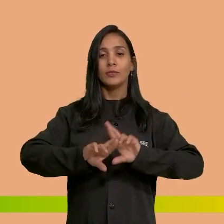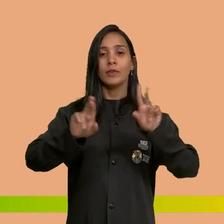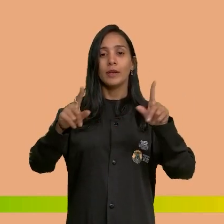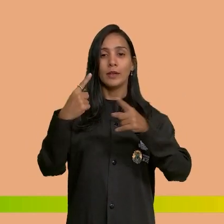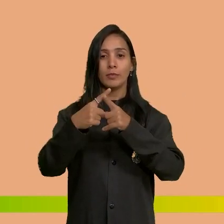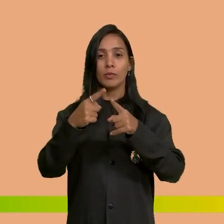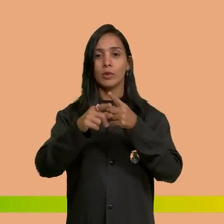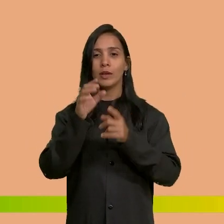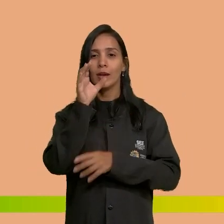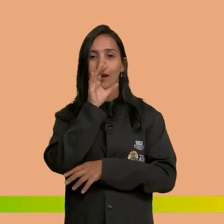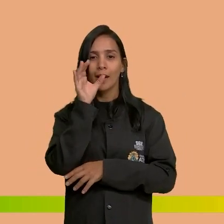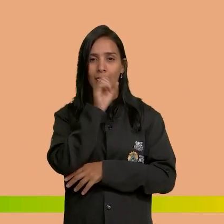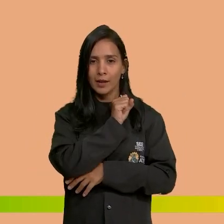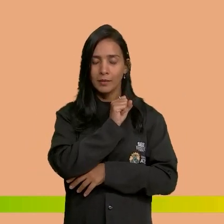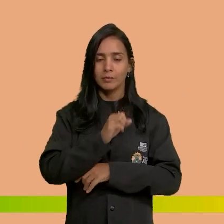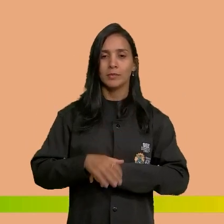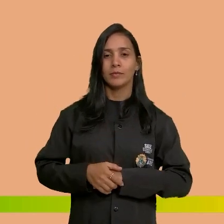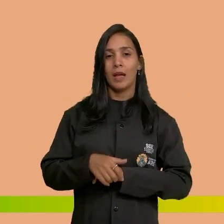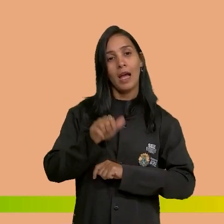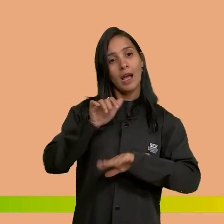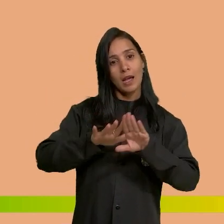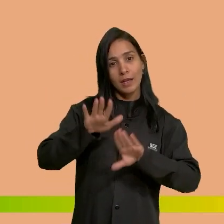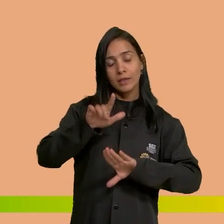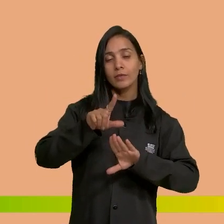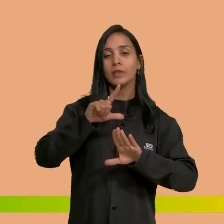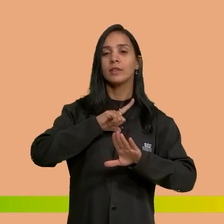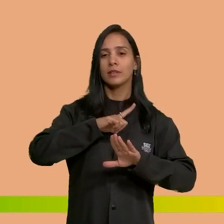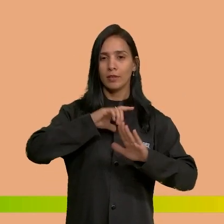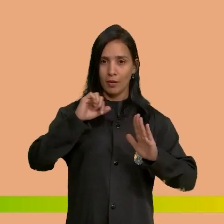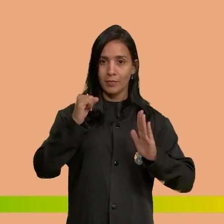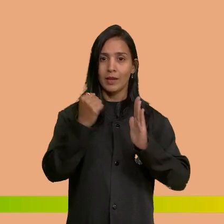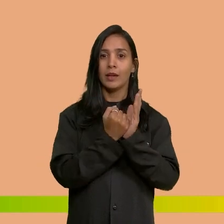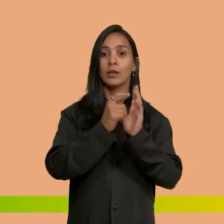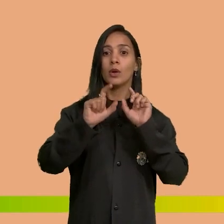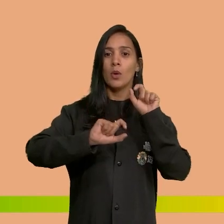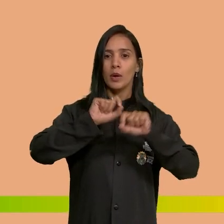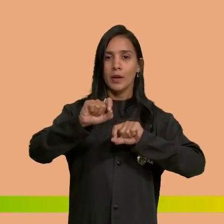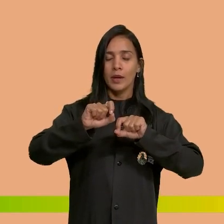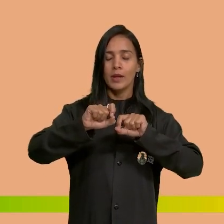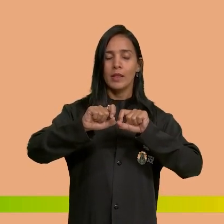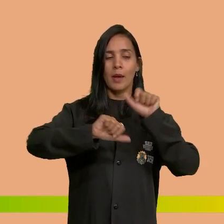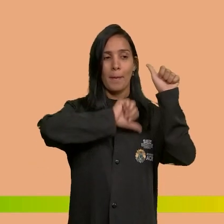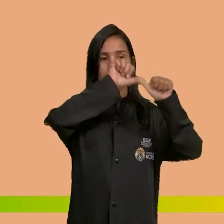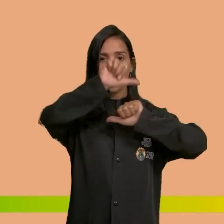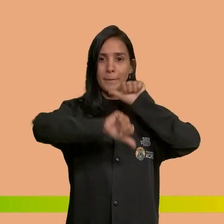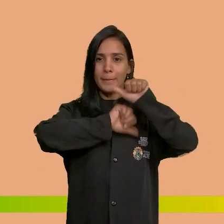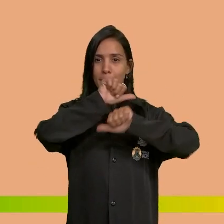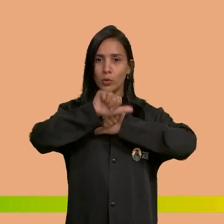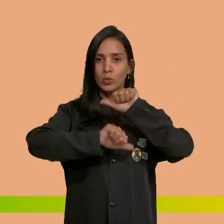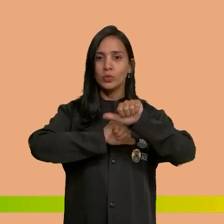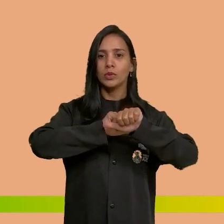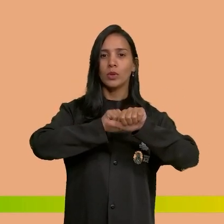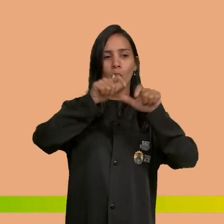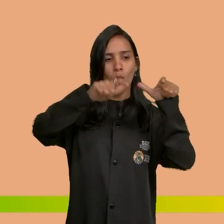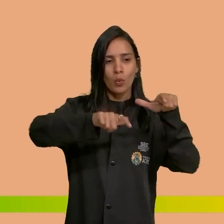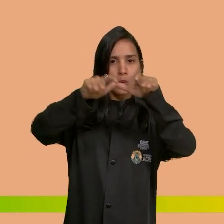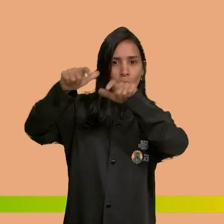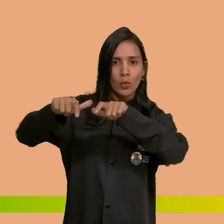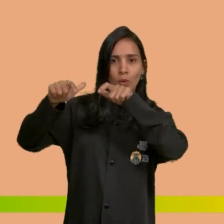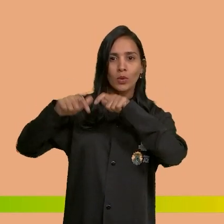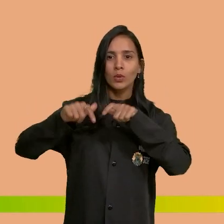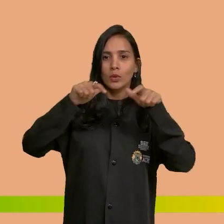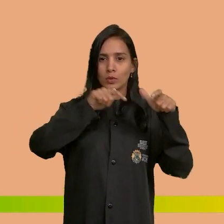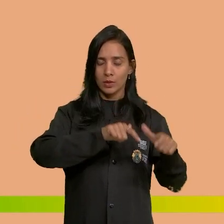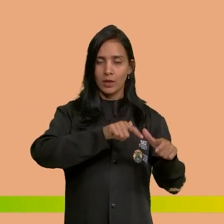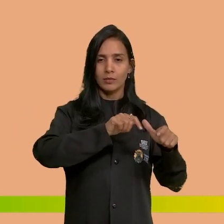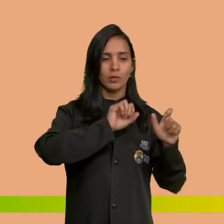menor. Geralmente marcadas por mudanças de cenário ou de tempo. Então, a cena